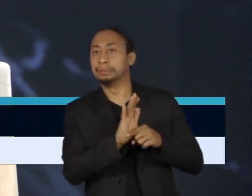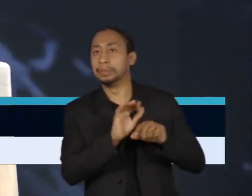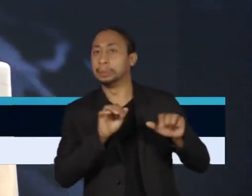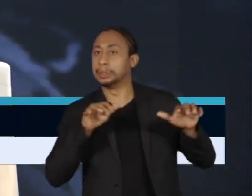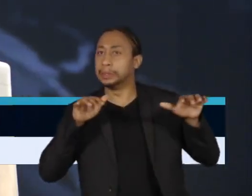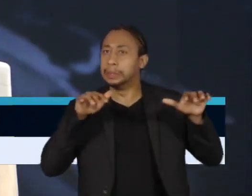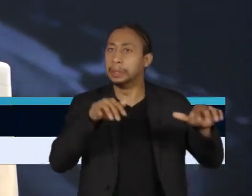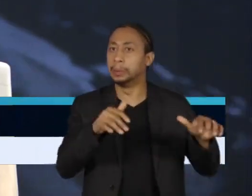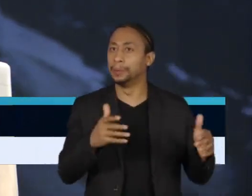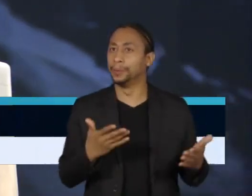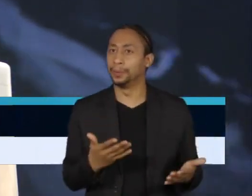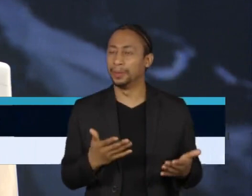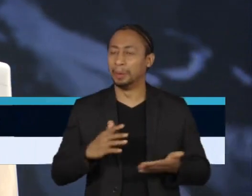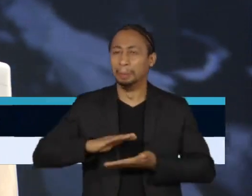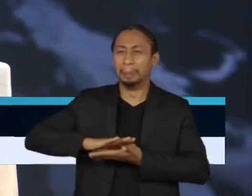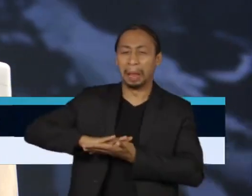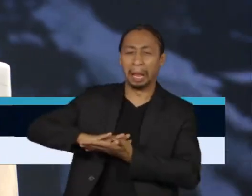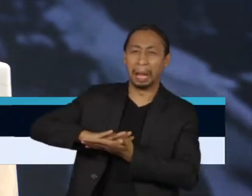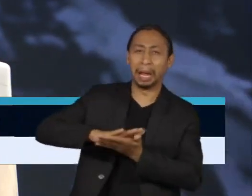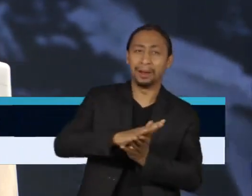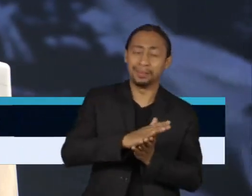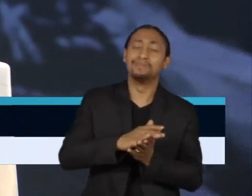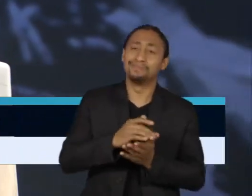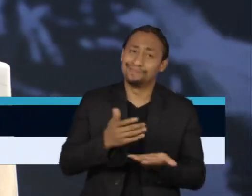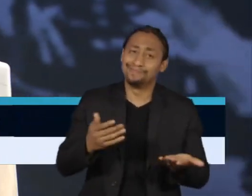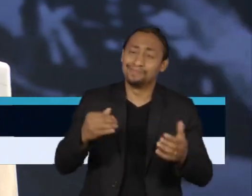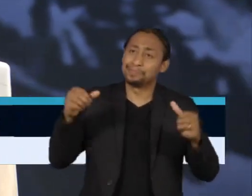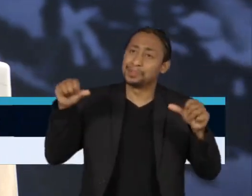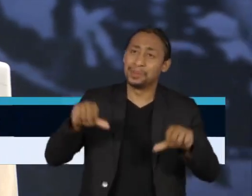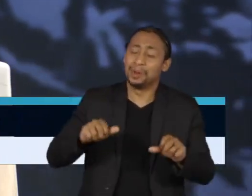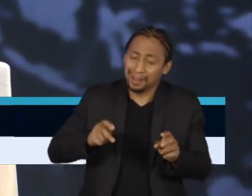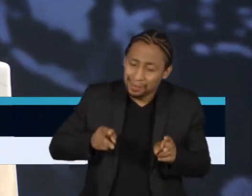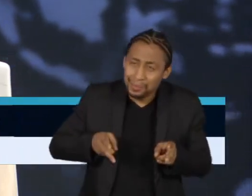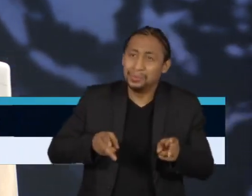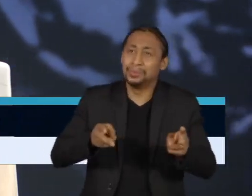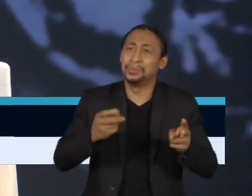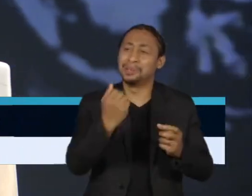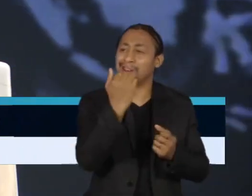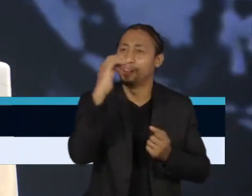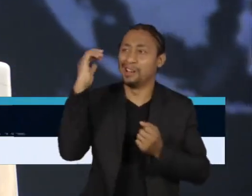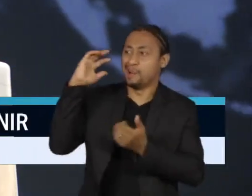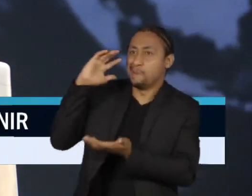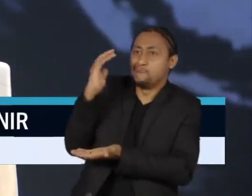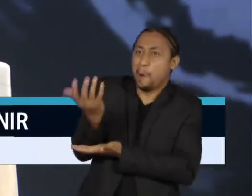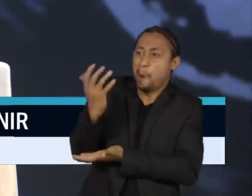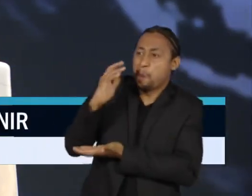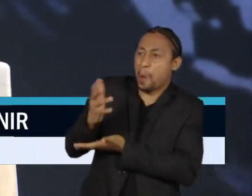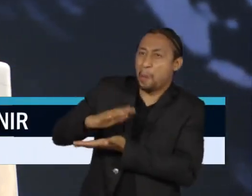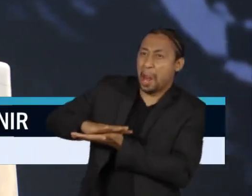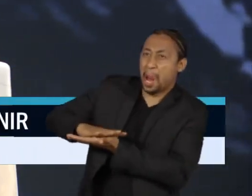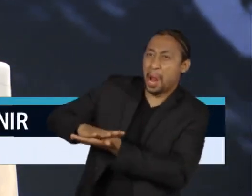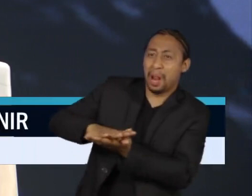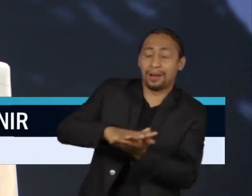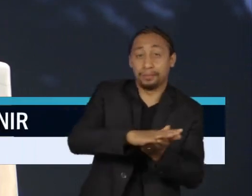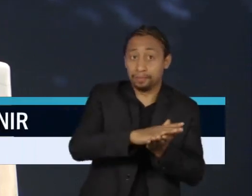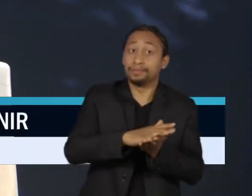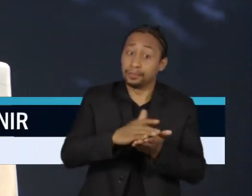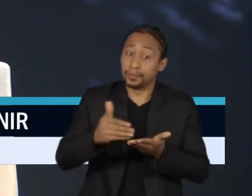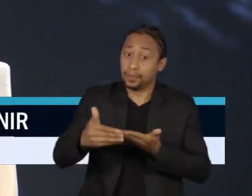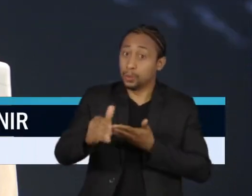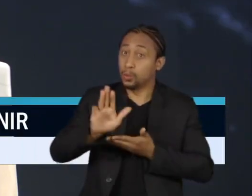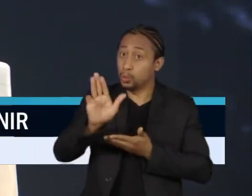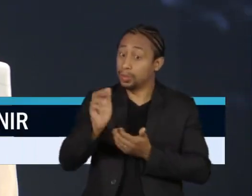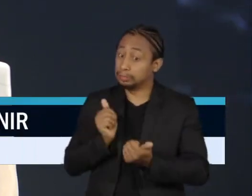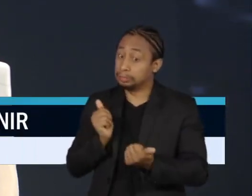tudo é que as últimas cenas ainda estão sendo gravadas. O novo presidente terá pela frente o desafio de recuperar a imagem do Brasil, em